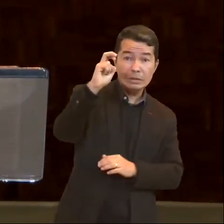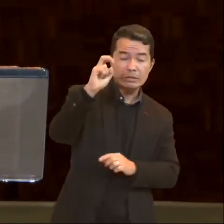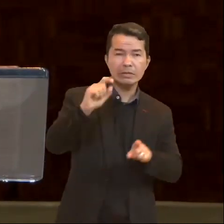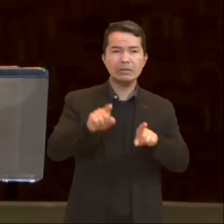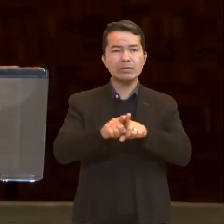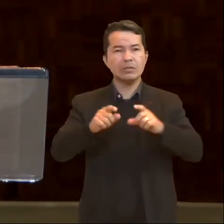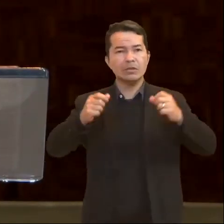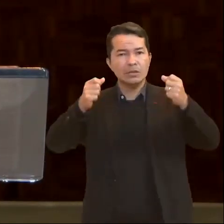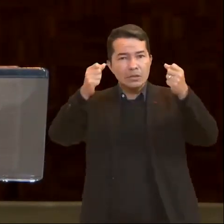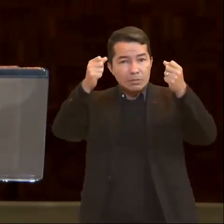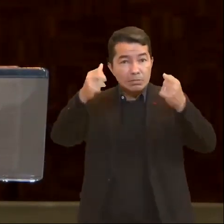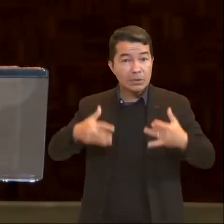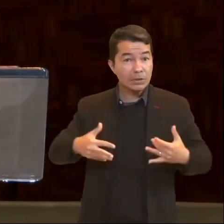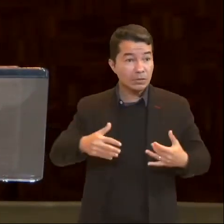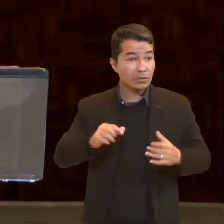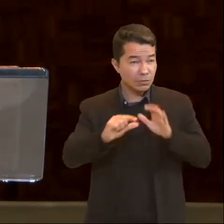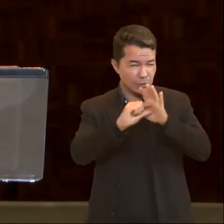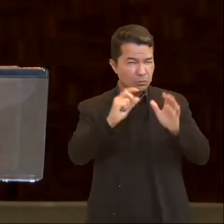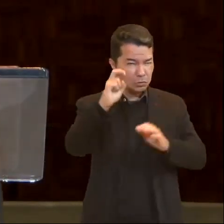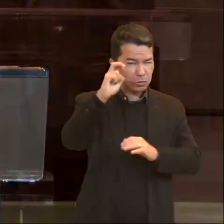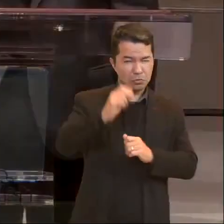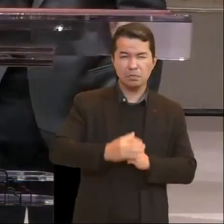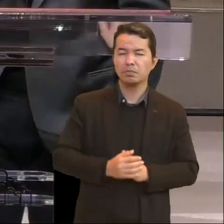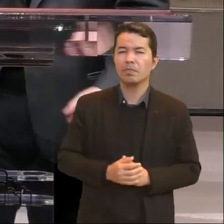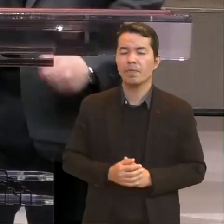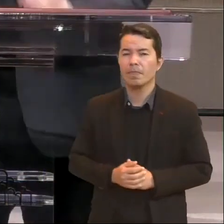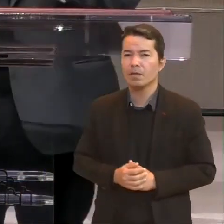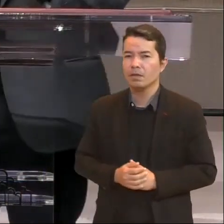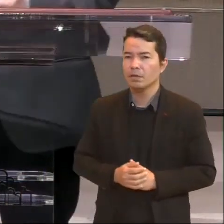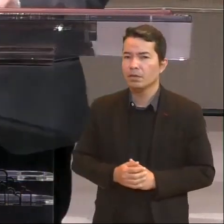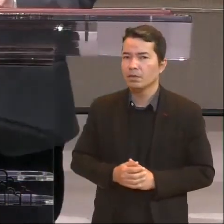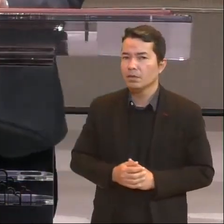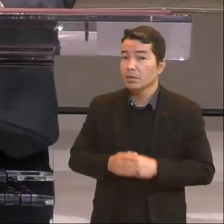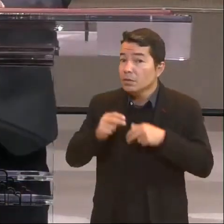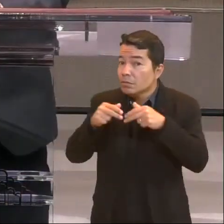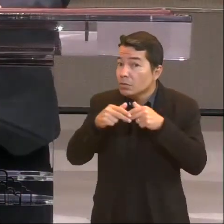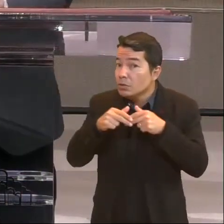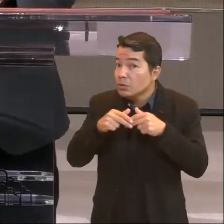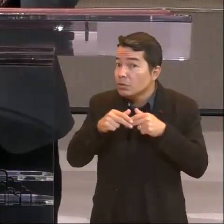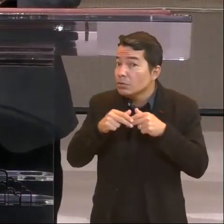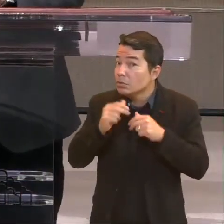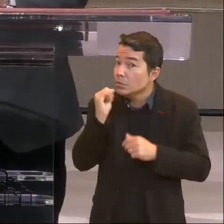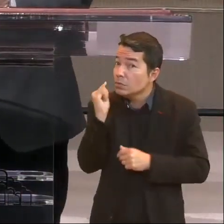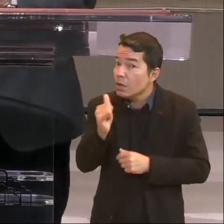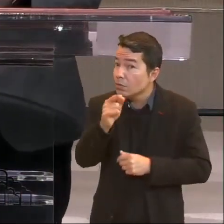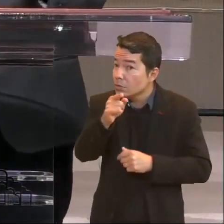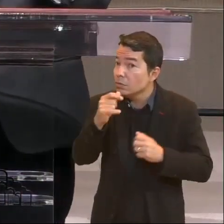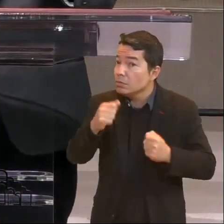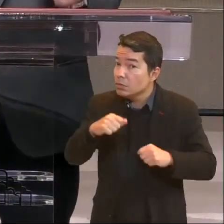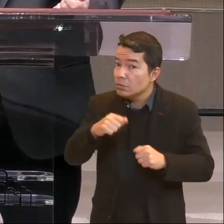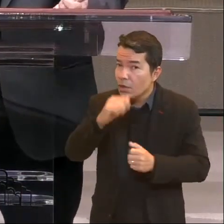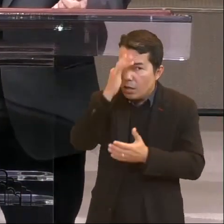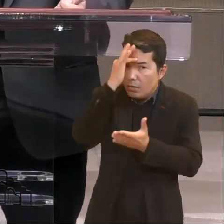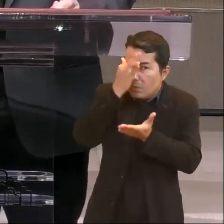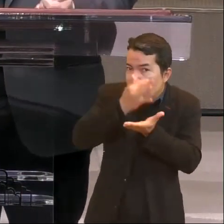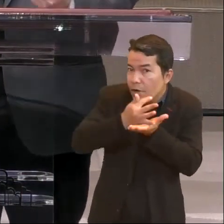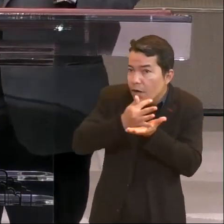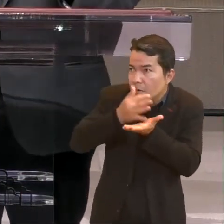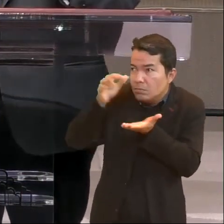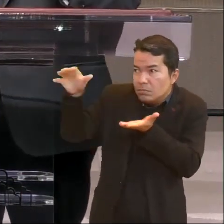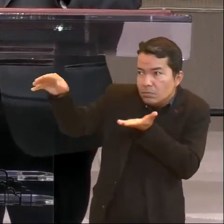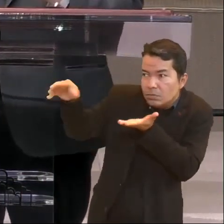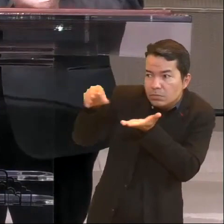do nosso texto, que diz assim: por isso mesmo, empenhem-se para acrescentar à sua fé